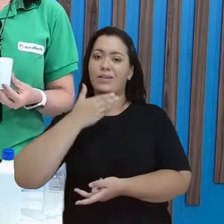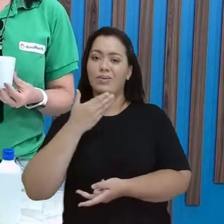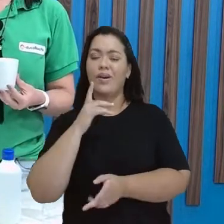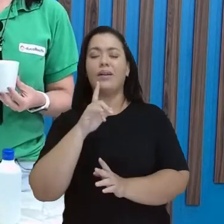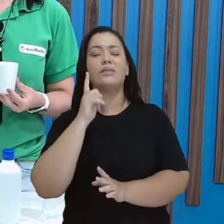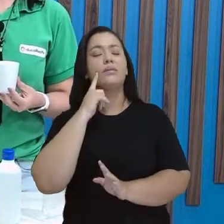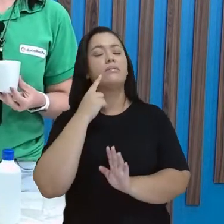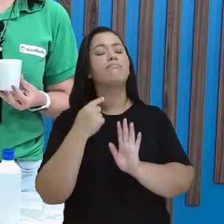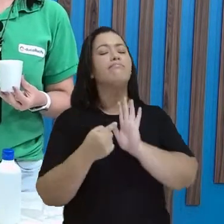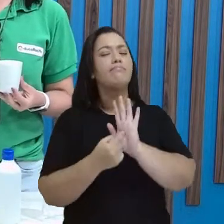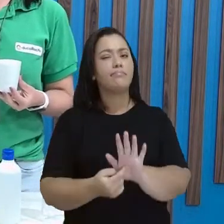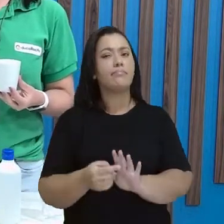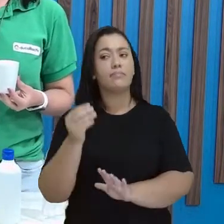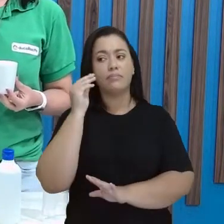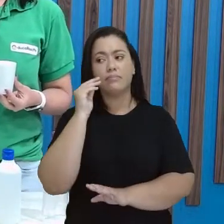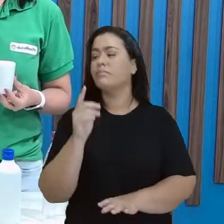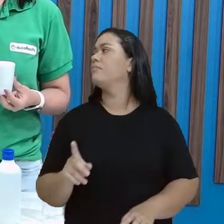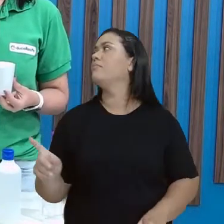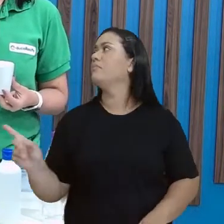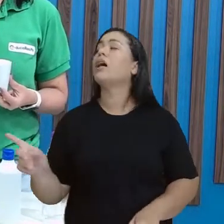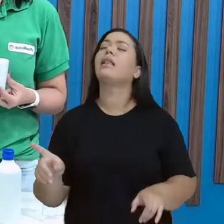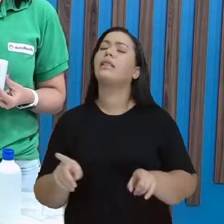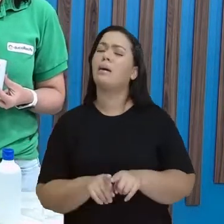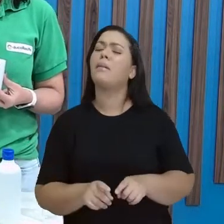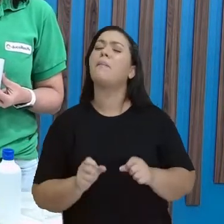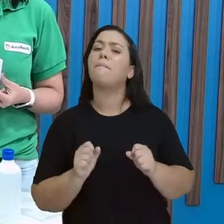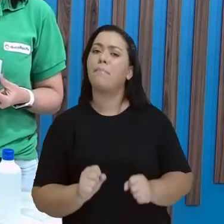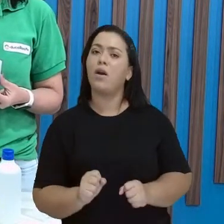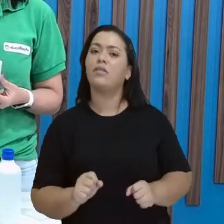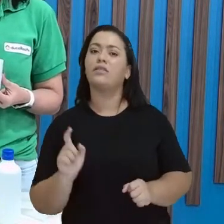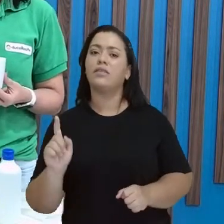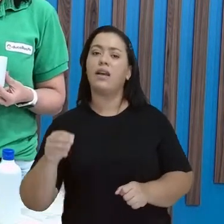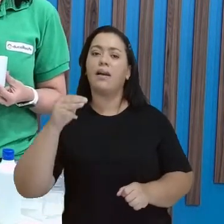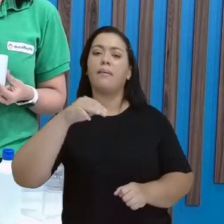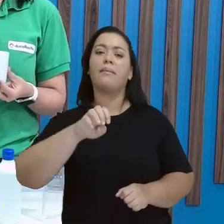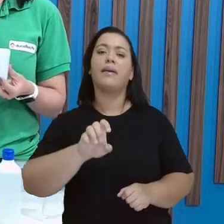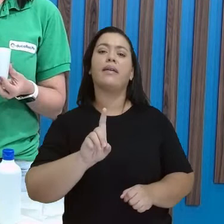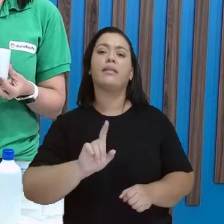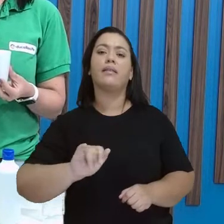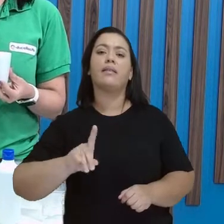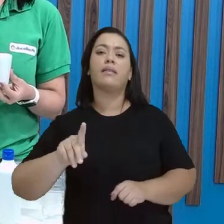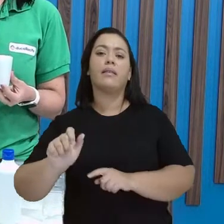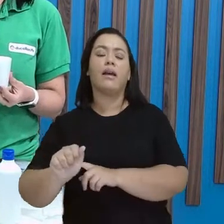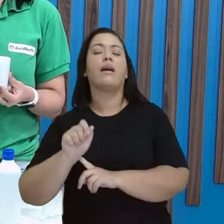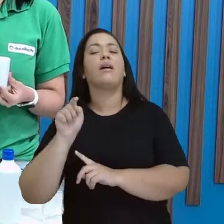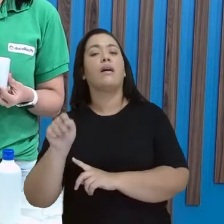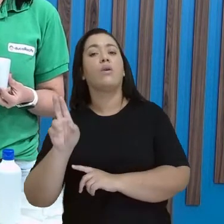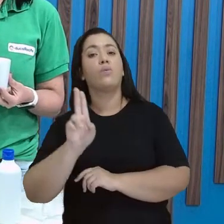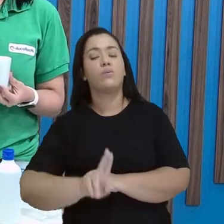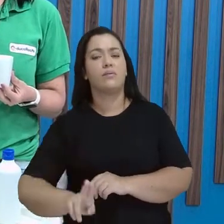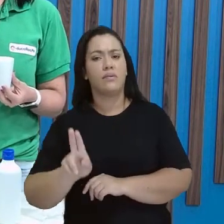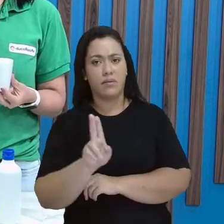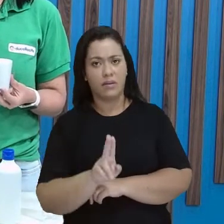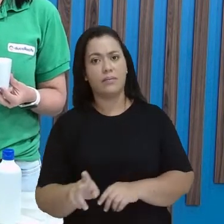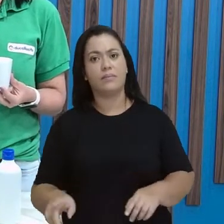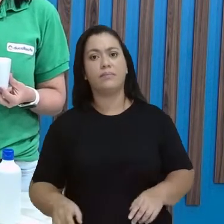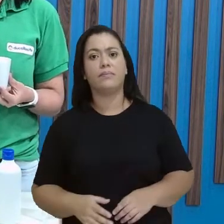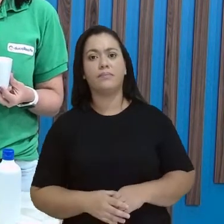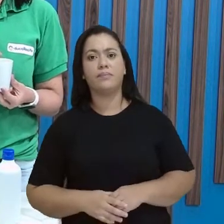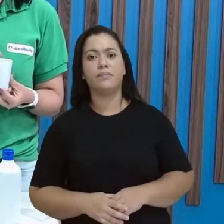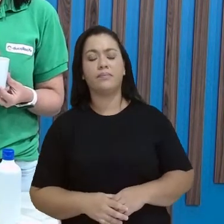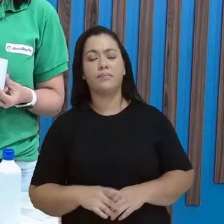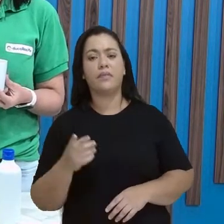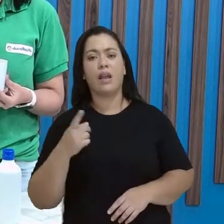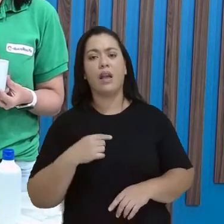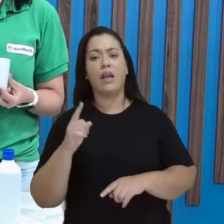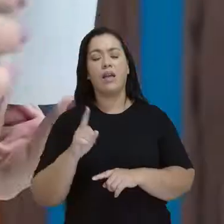aqui como unidade de medida. Eu vou usar aqui, né? Como instrumento de medida, unidade não, desculpa,